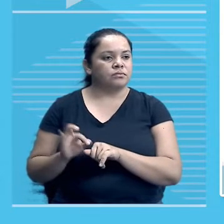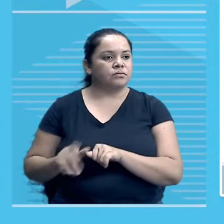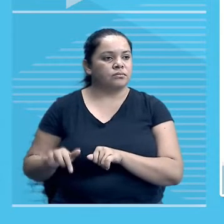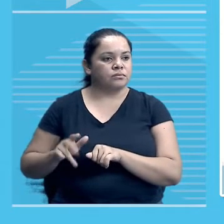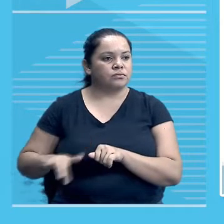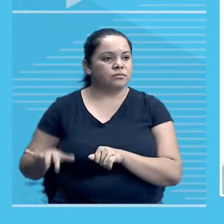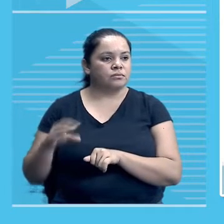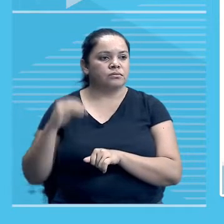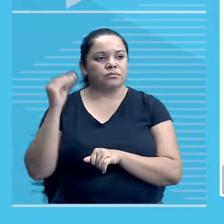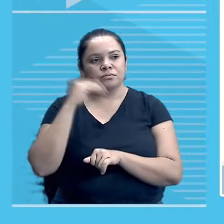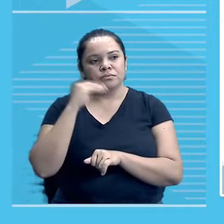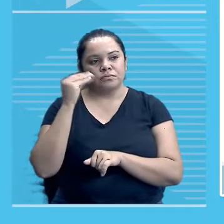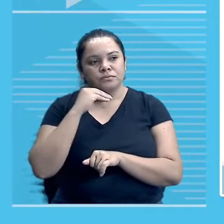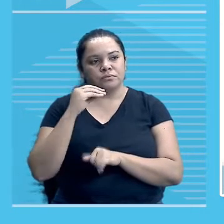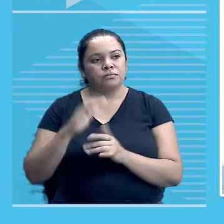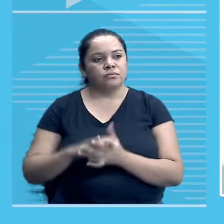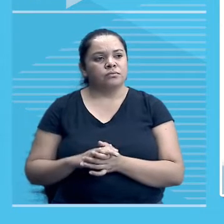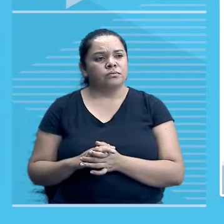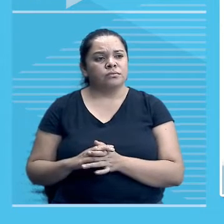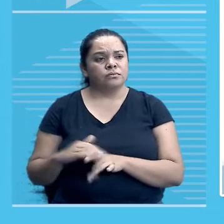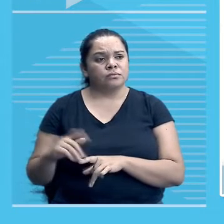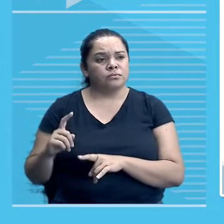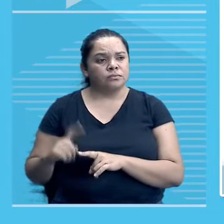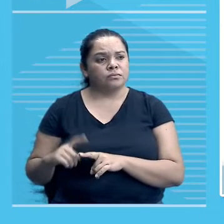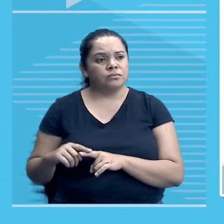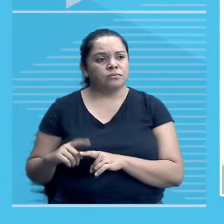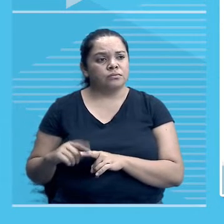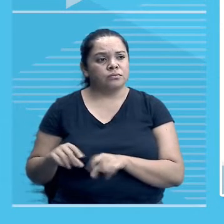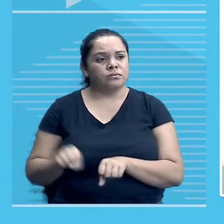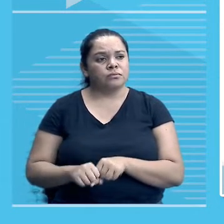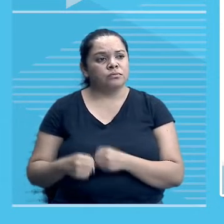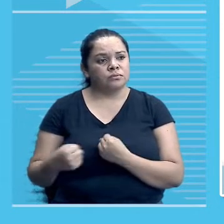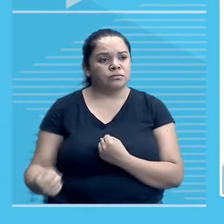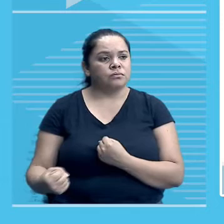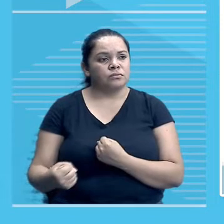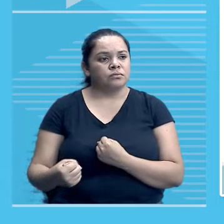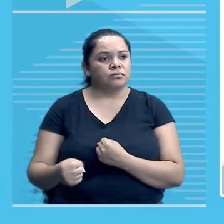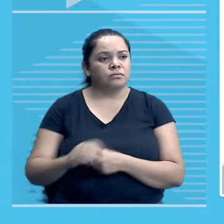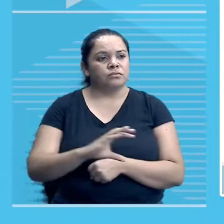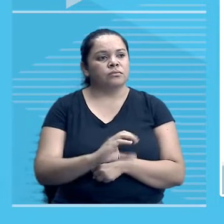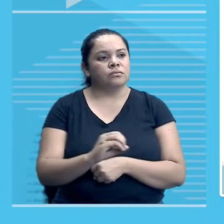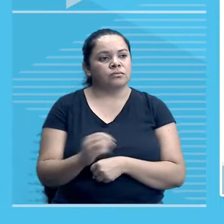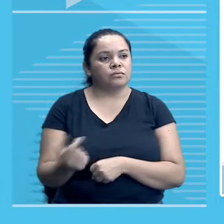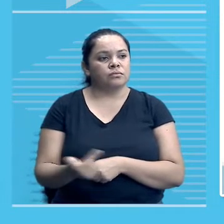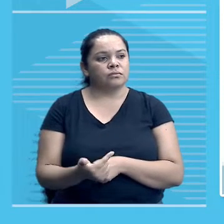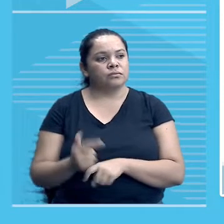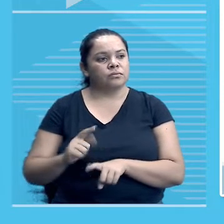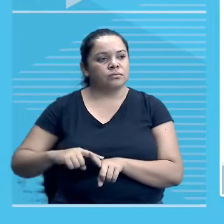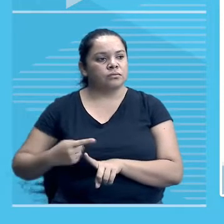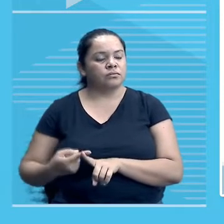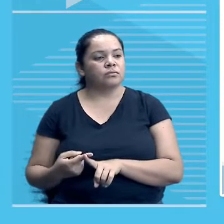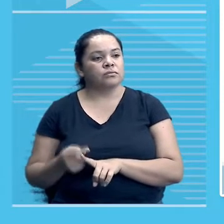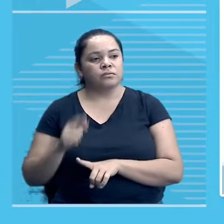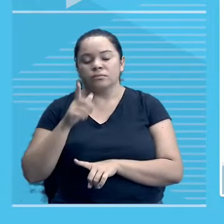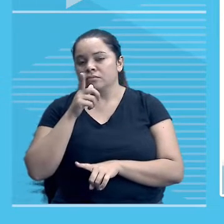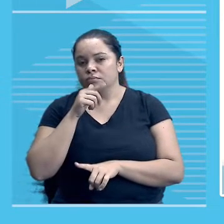maneira porque o ácido é tão fraco que ele se quebra em CO2 mais água. Então, normalmente, você não vai